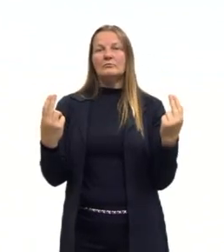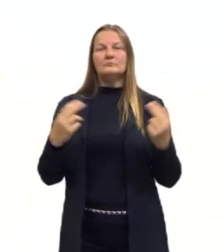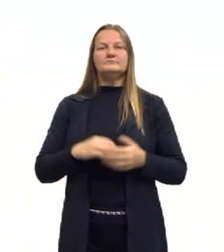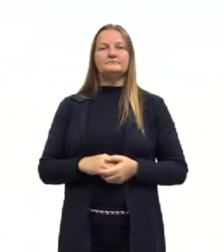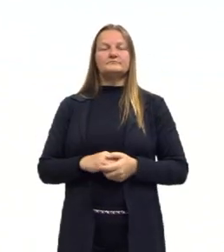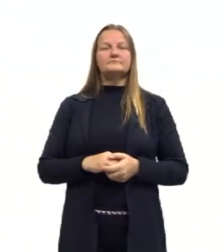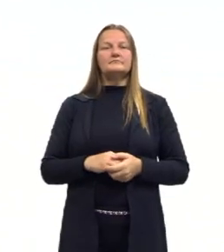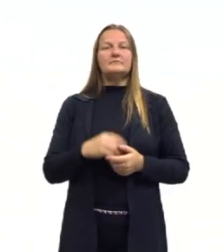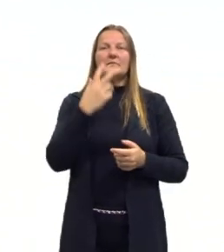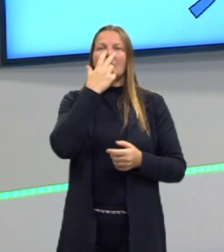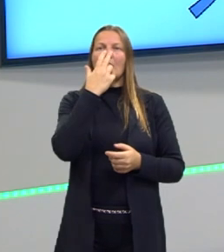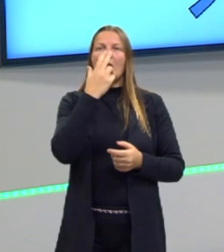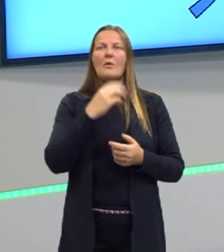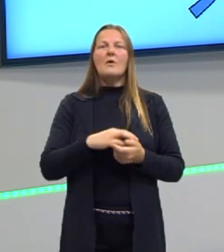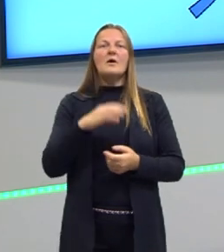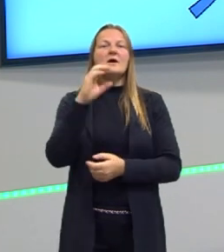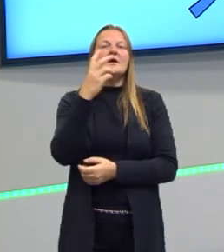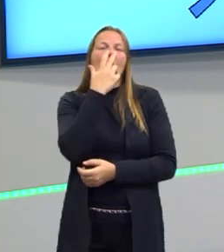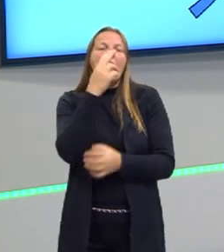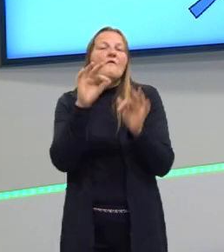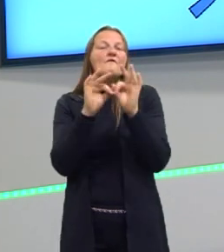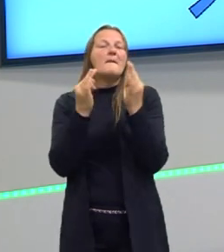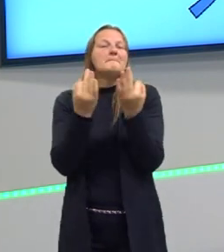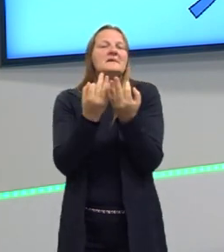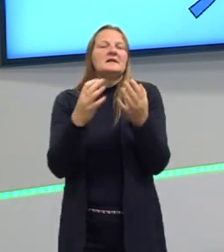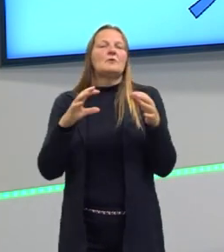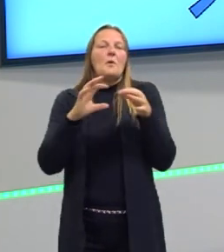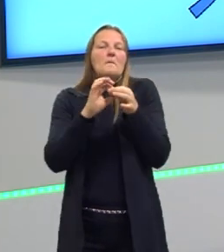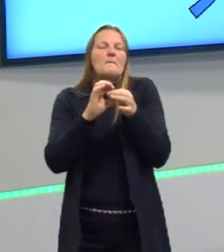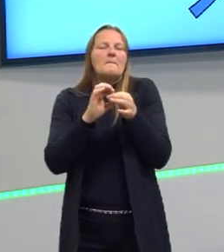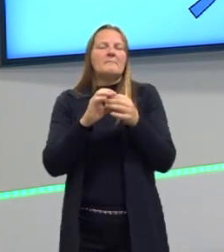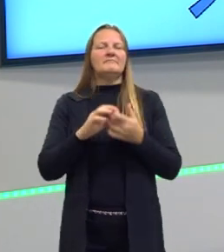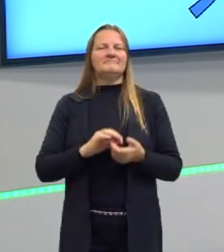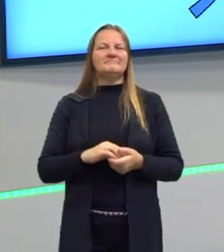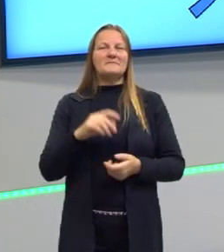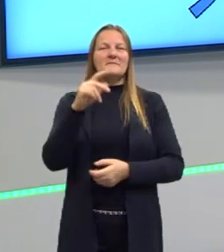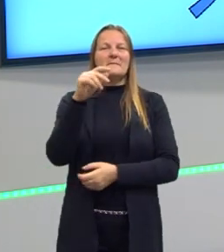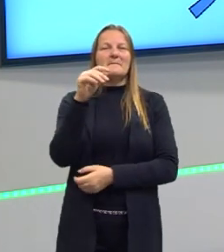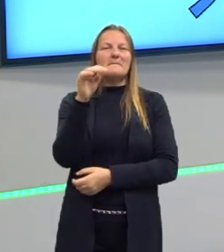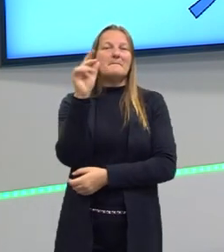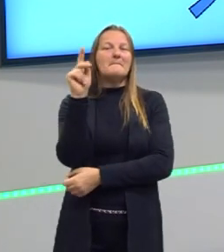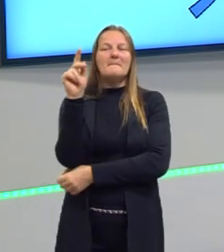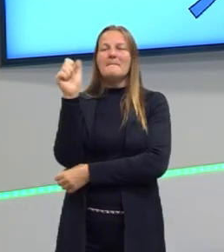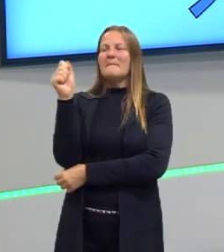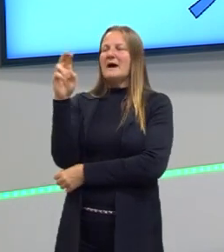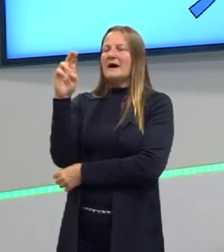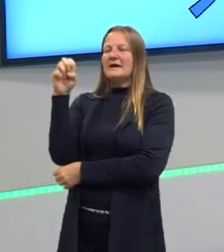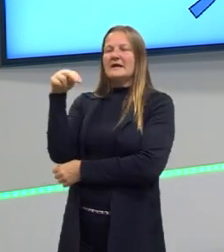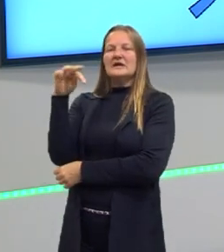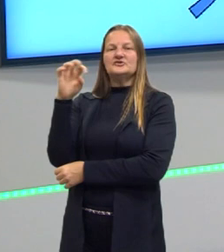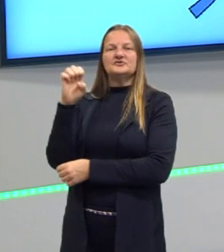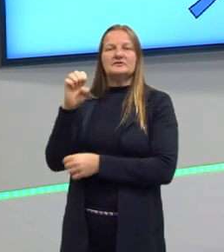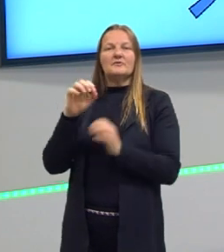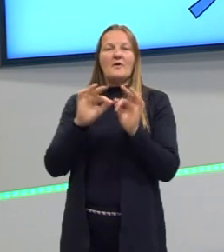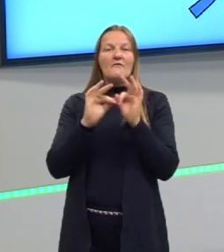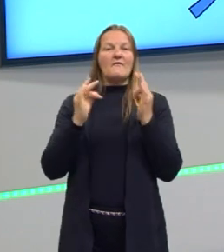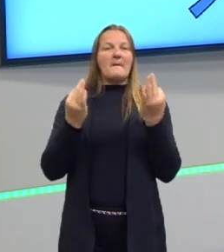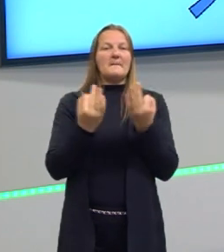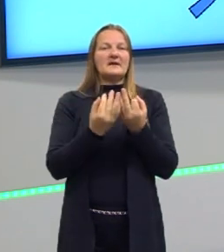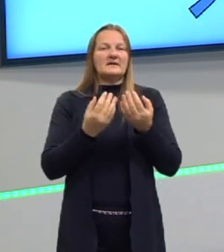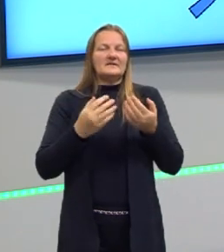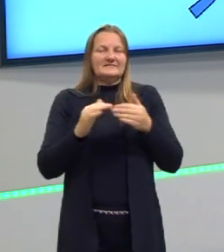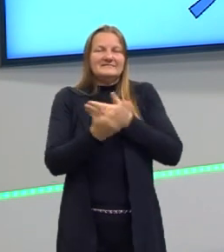significa Parente É como se fosse assim ó essa essas palavras elas possuem a mesma raiz é como se elas fossem